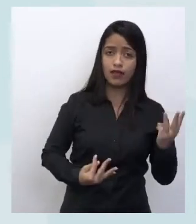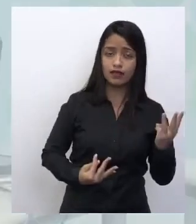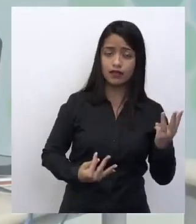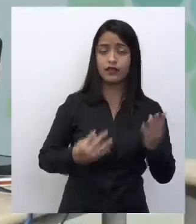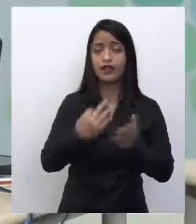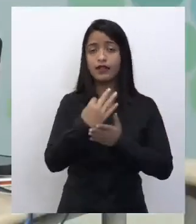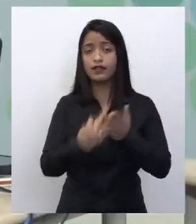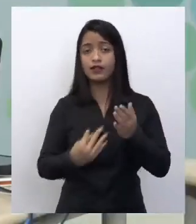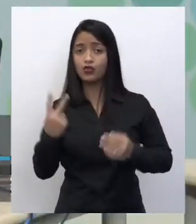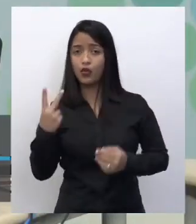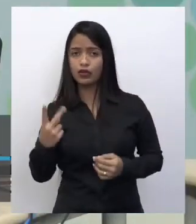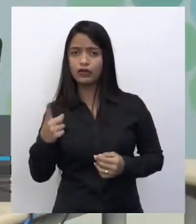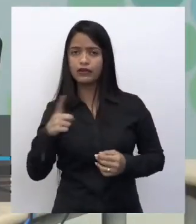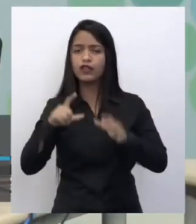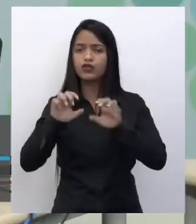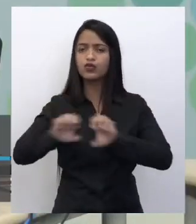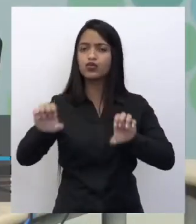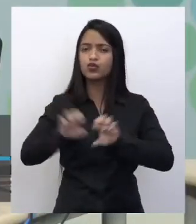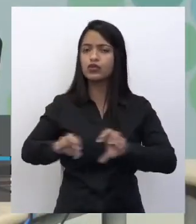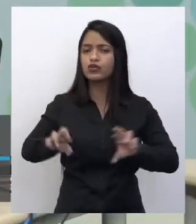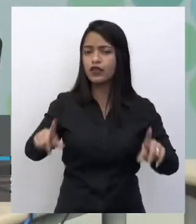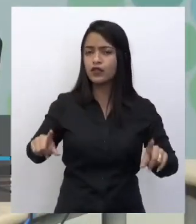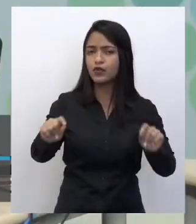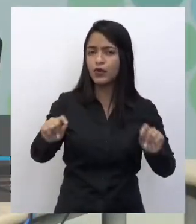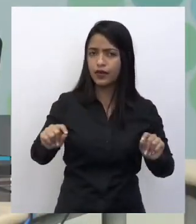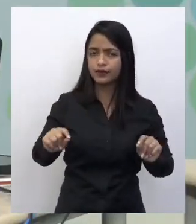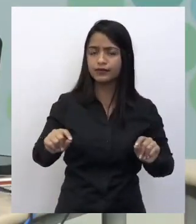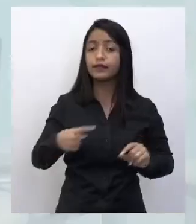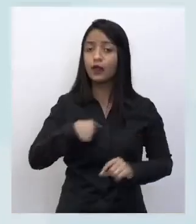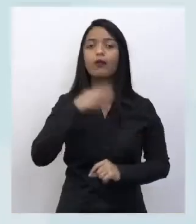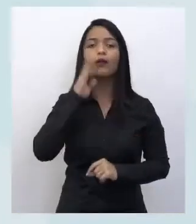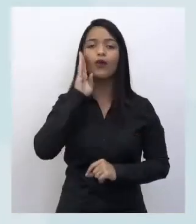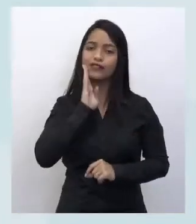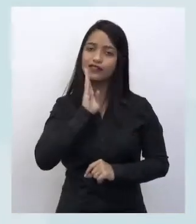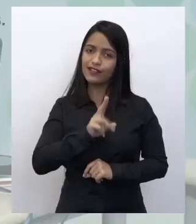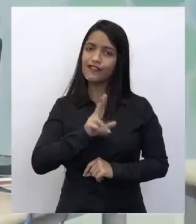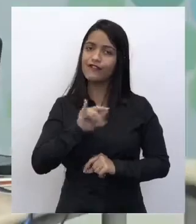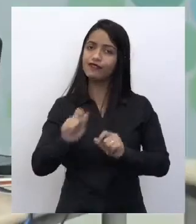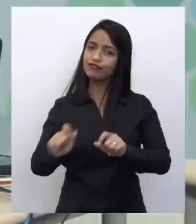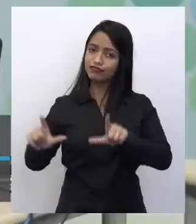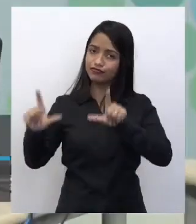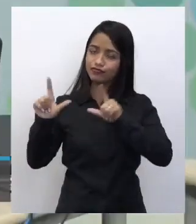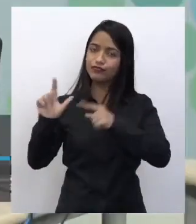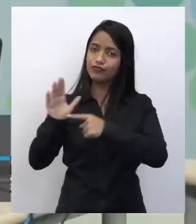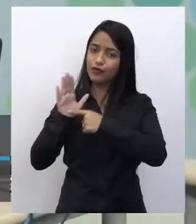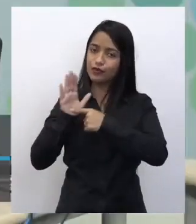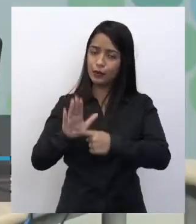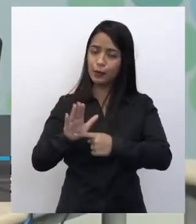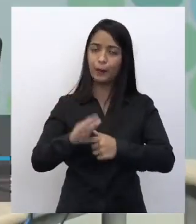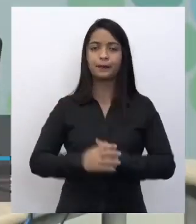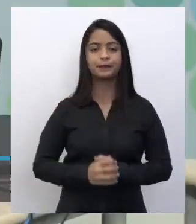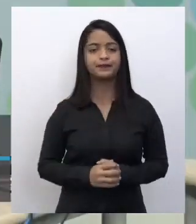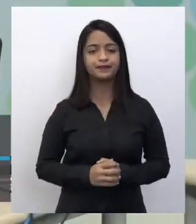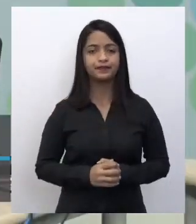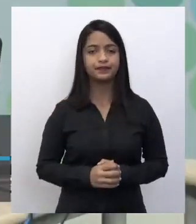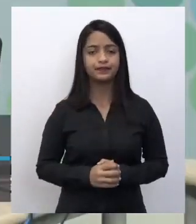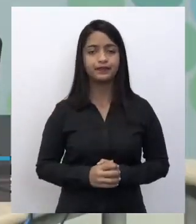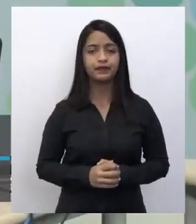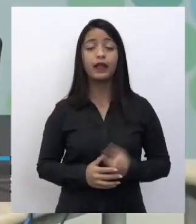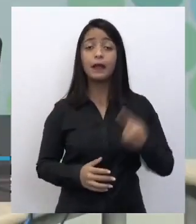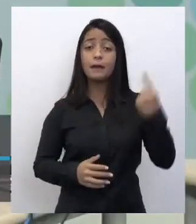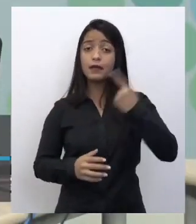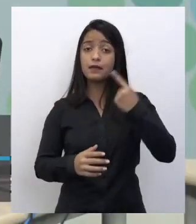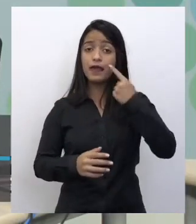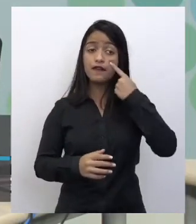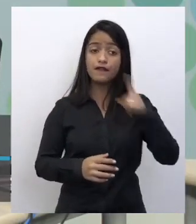boazinha. Aqui é o texto 3, certo? E aqui é o texto 2. Por que tá nessa ordem? Porque a gente viu esse aqui primeiro. Aí